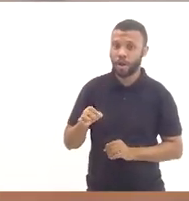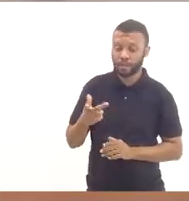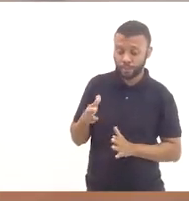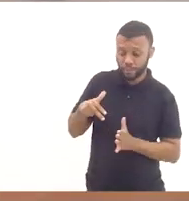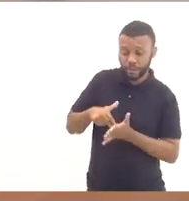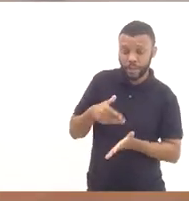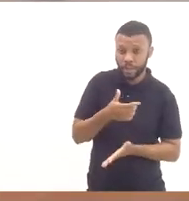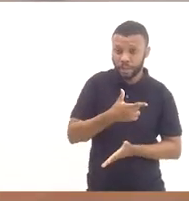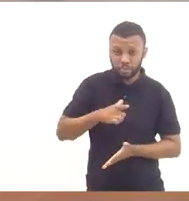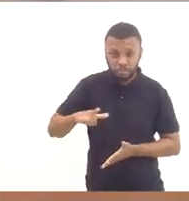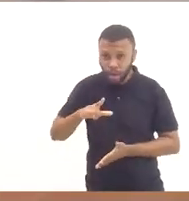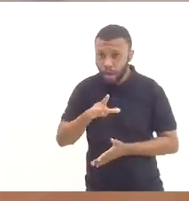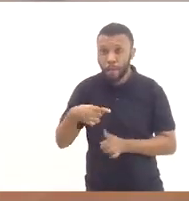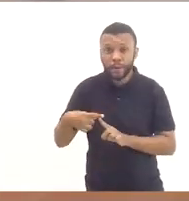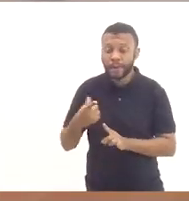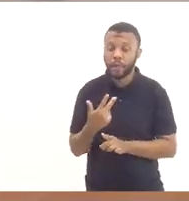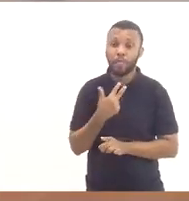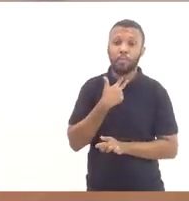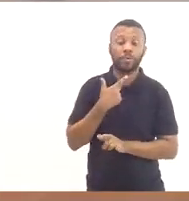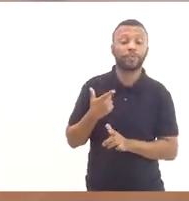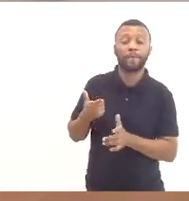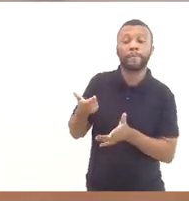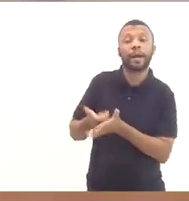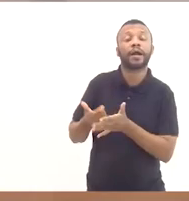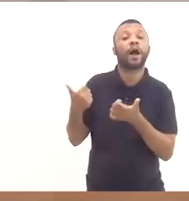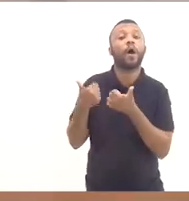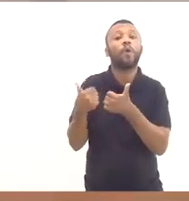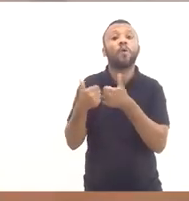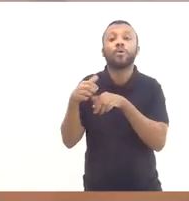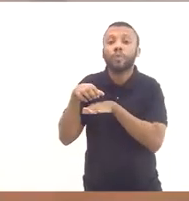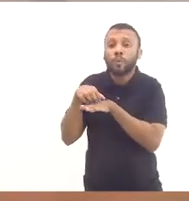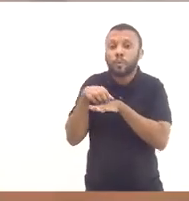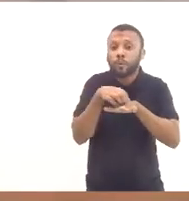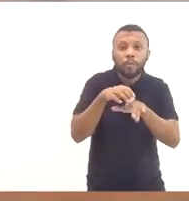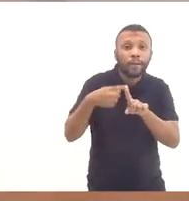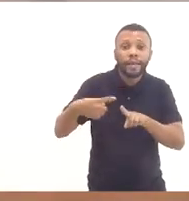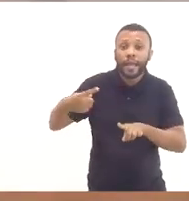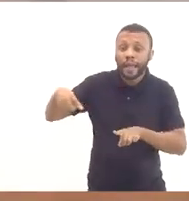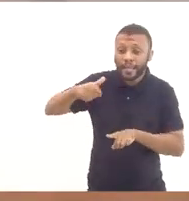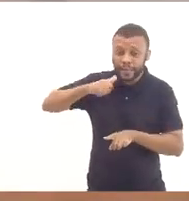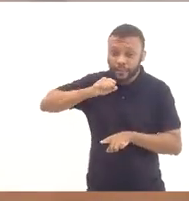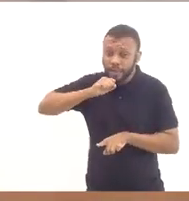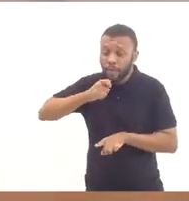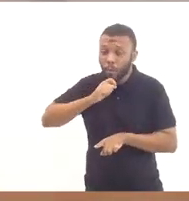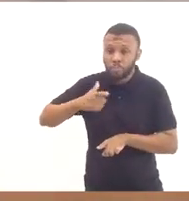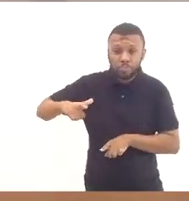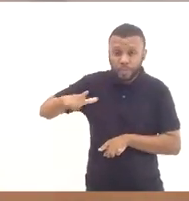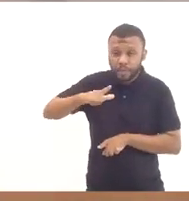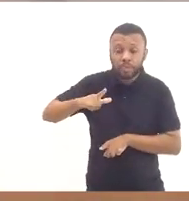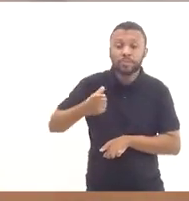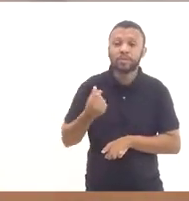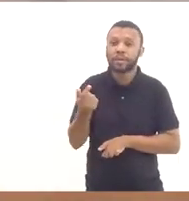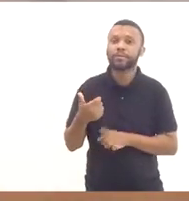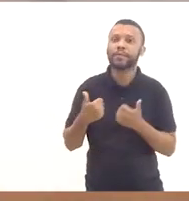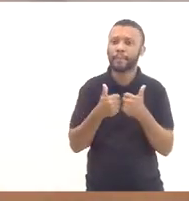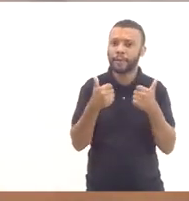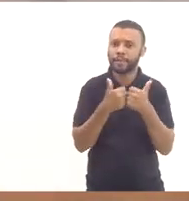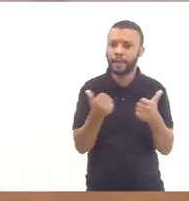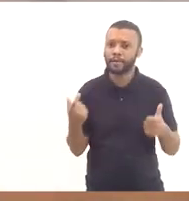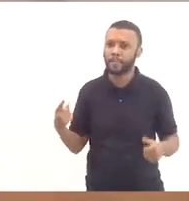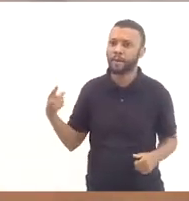eu não pude pagar um ônibus para trazê-las porque elas não tem o dinheiro da passagem para vir aquilo tá for um